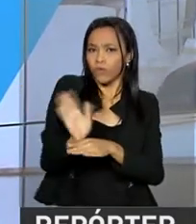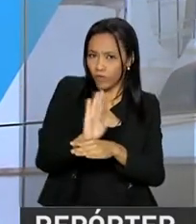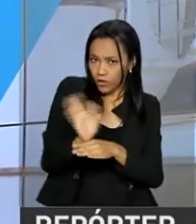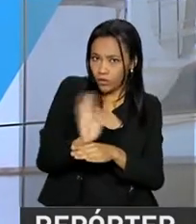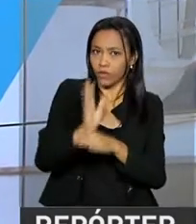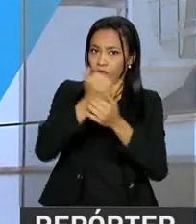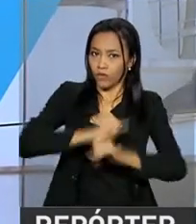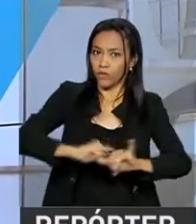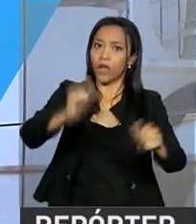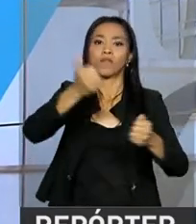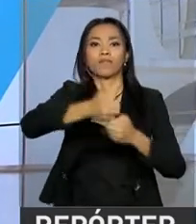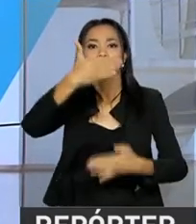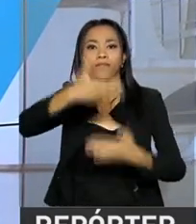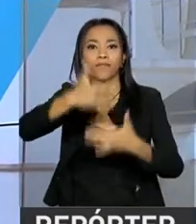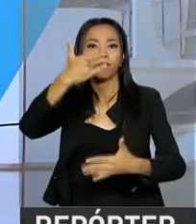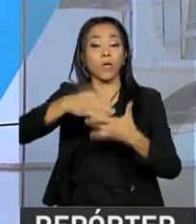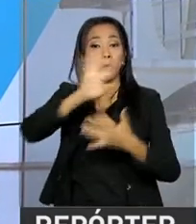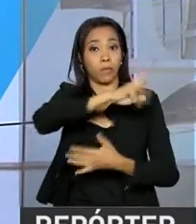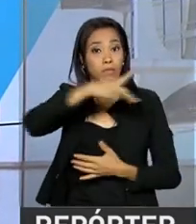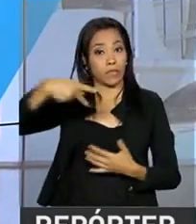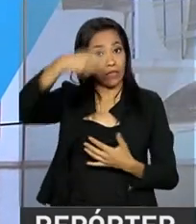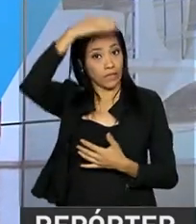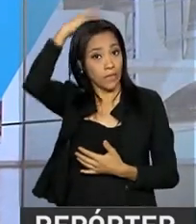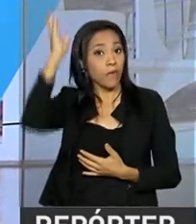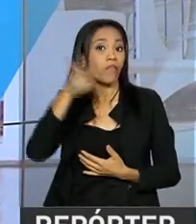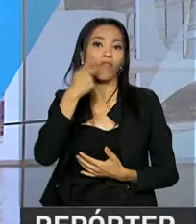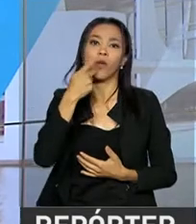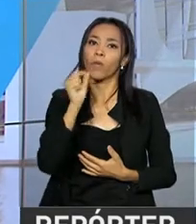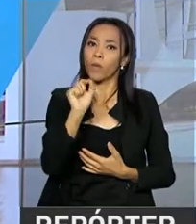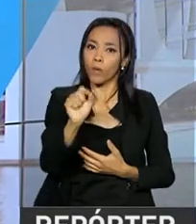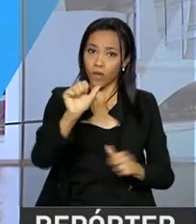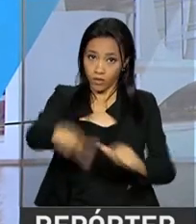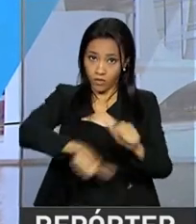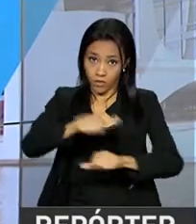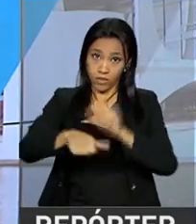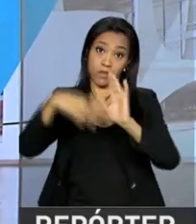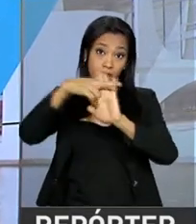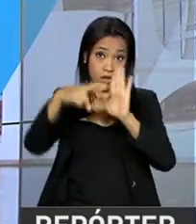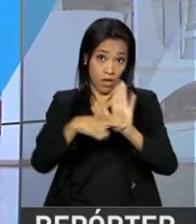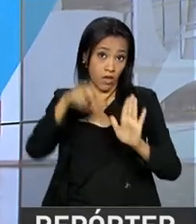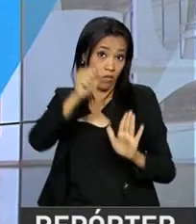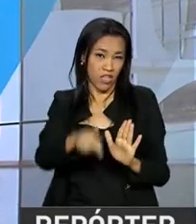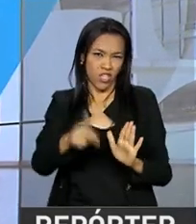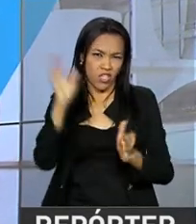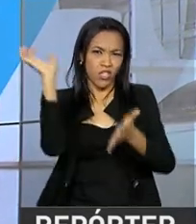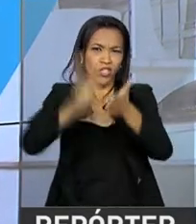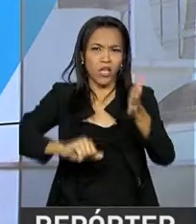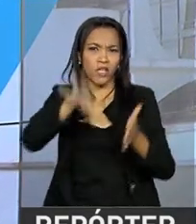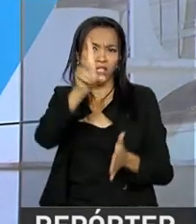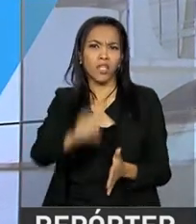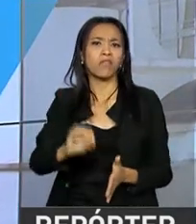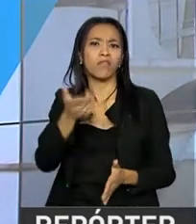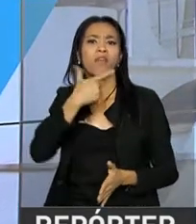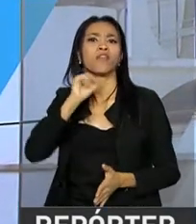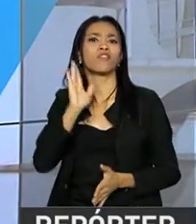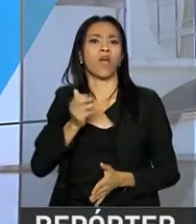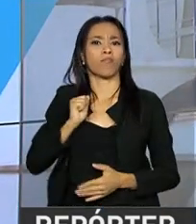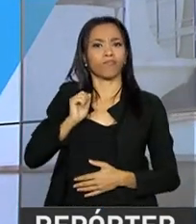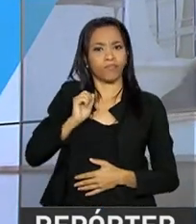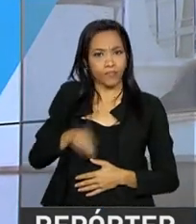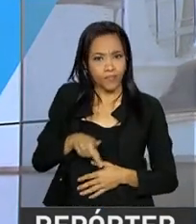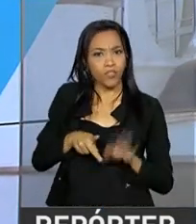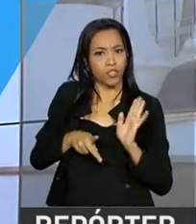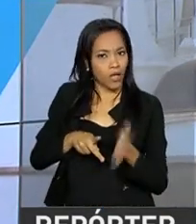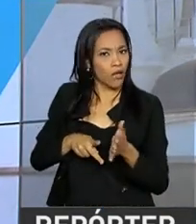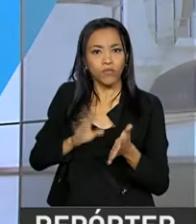sociais o presidente michel temer afirmou que a reforma da a previdência não vai tirar direitos de quem já é aposentado nem